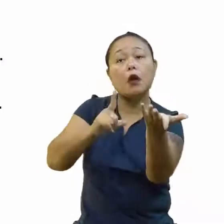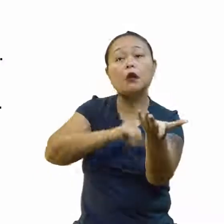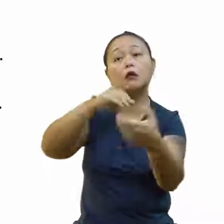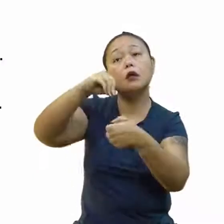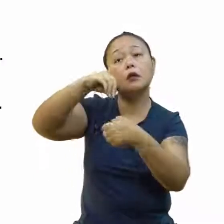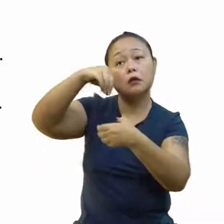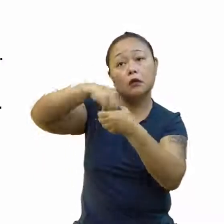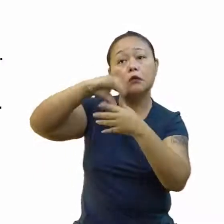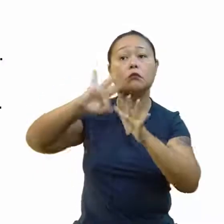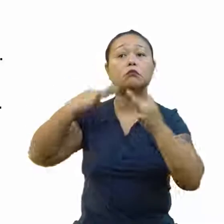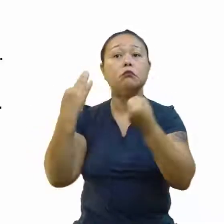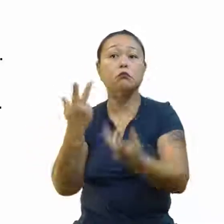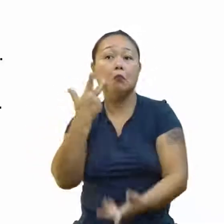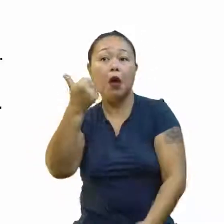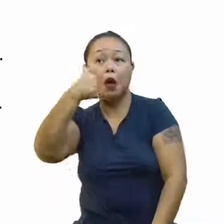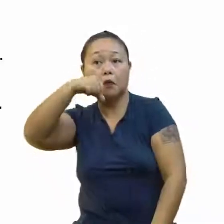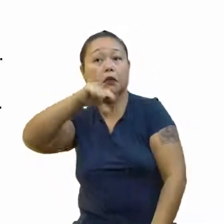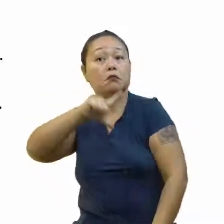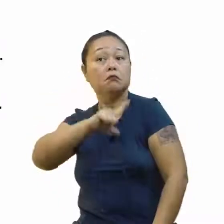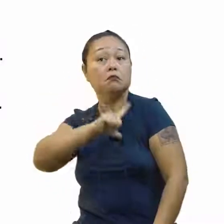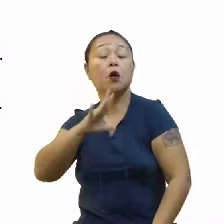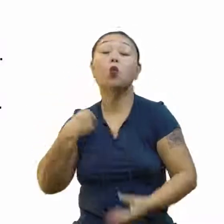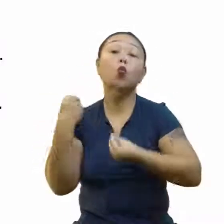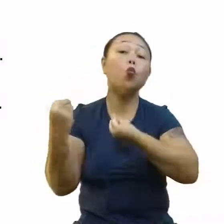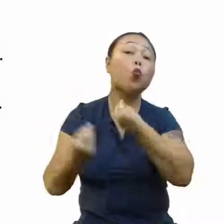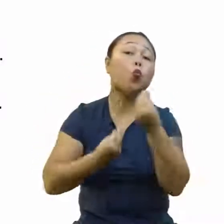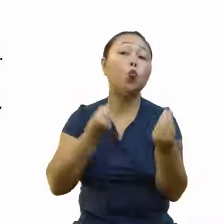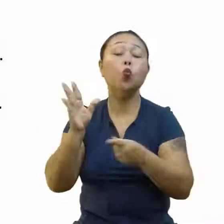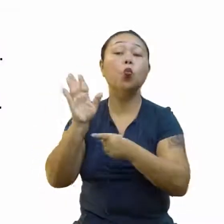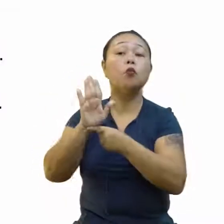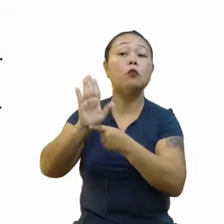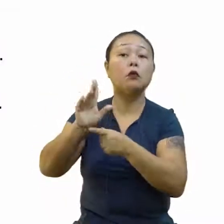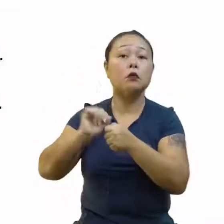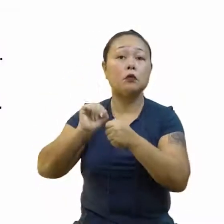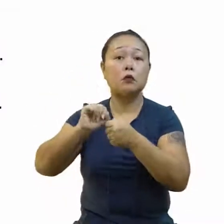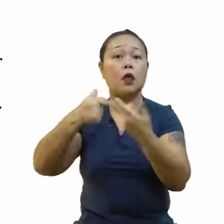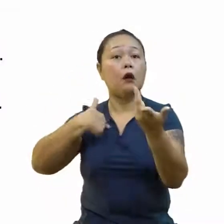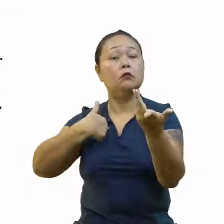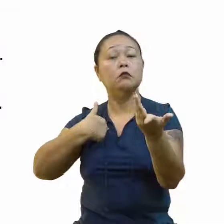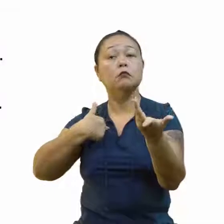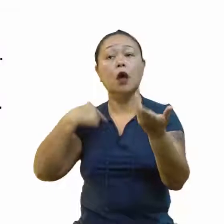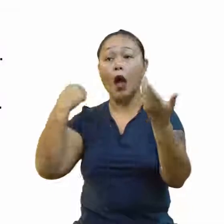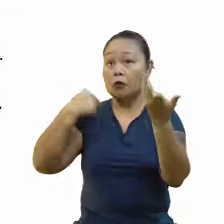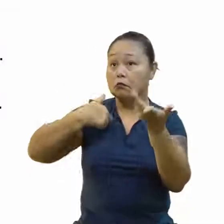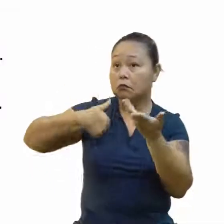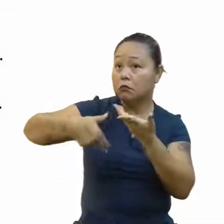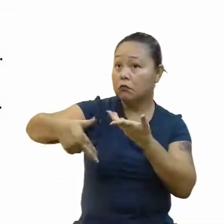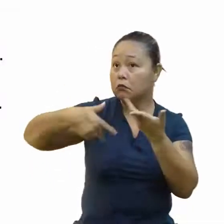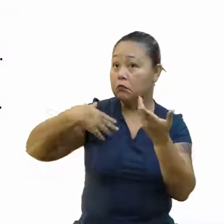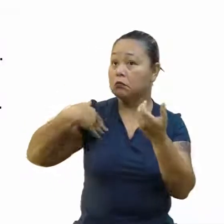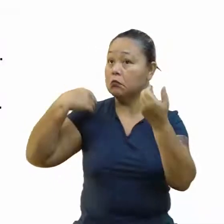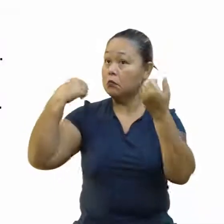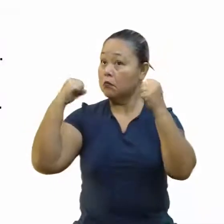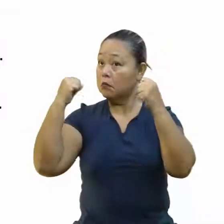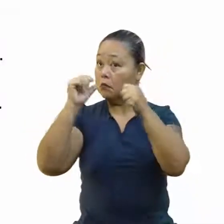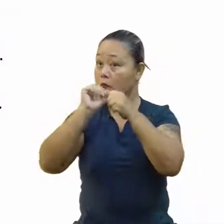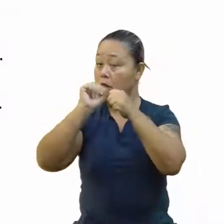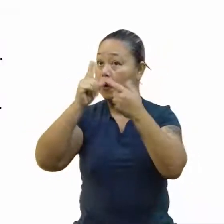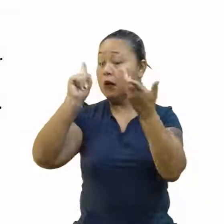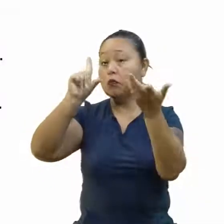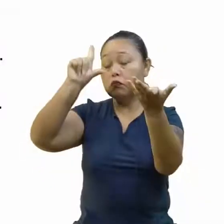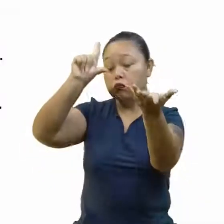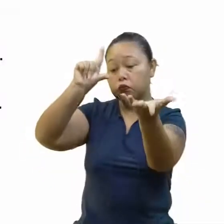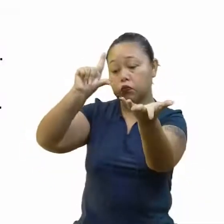pode ajudar? Então, a atividade física vai diminuir a pressão arterial. Lembra que eu falei que a hipertensão é